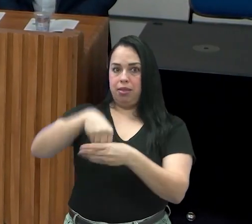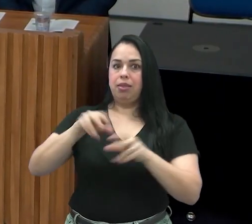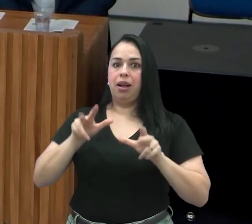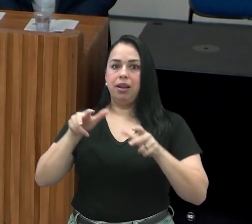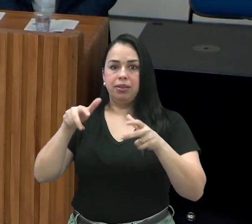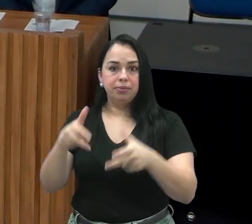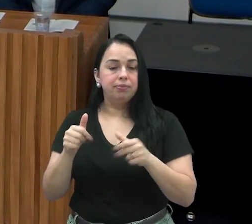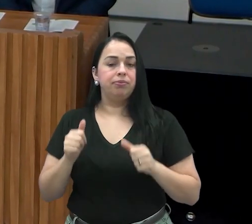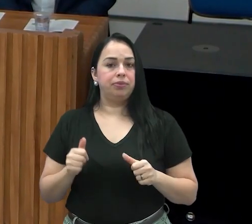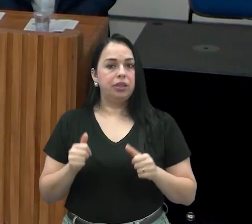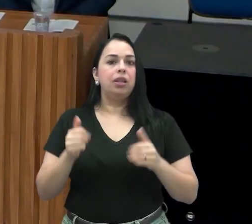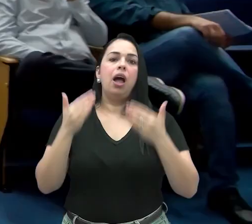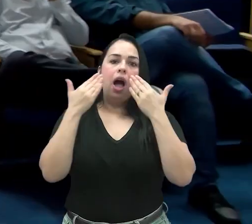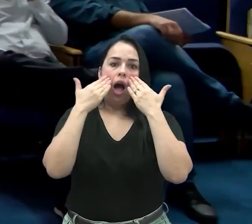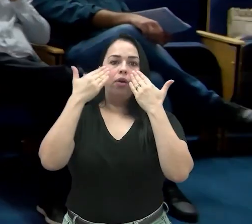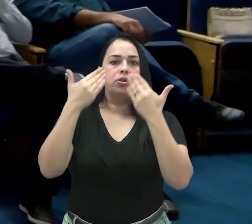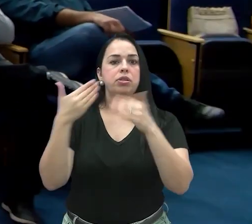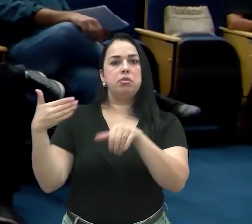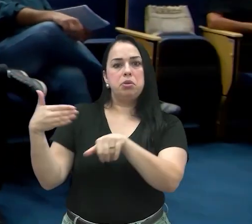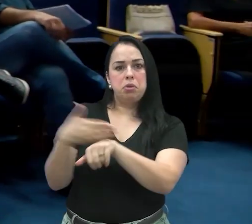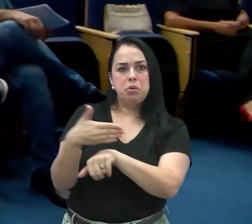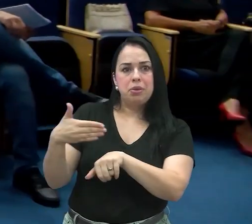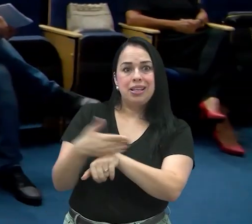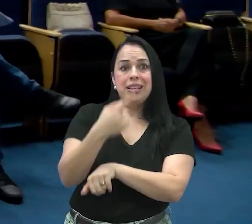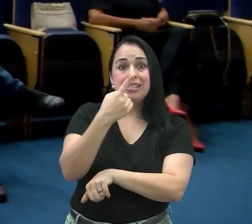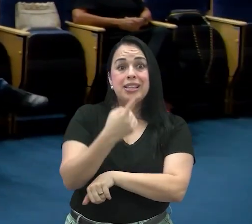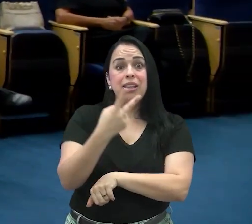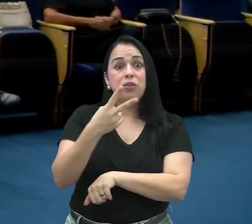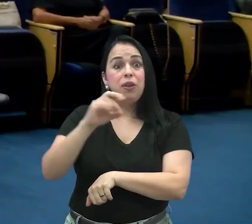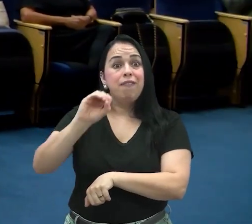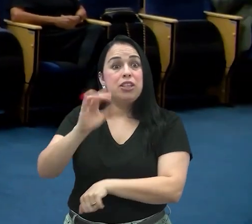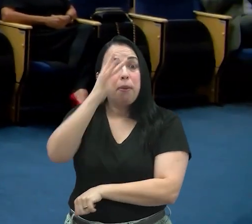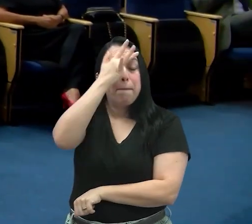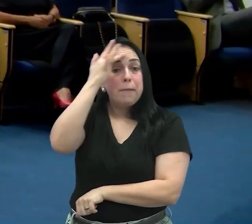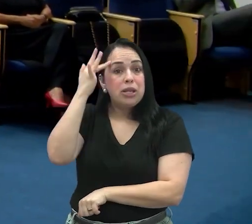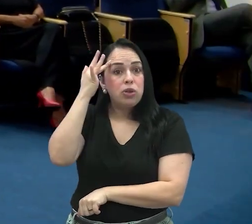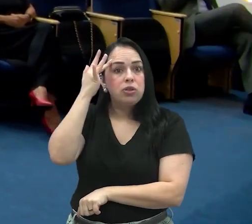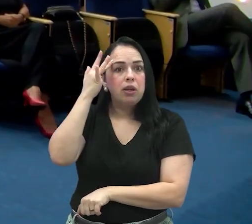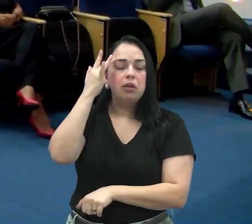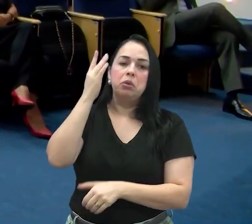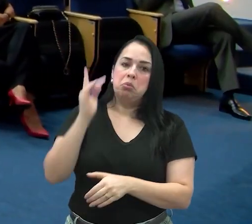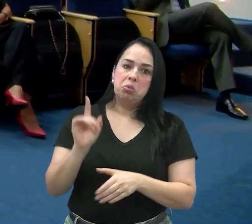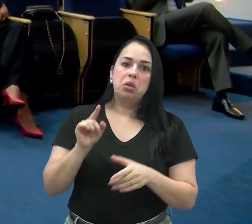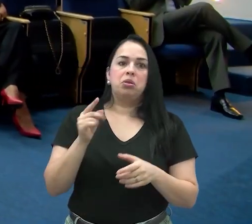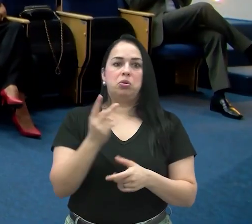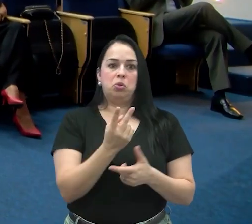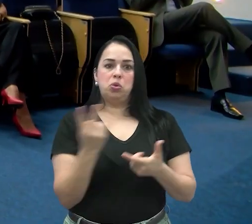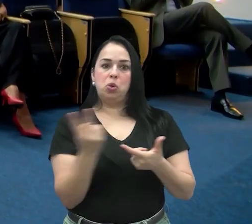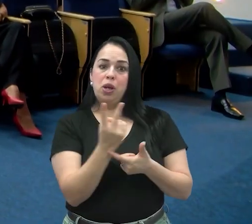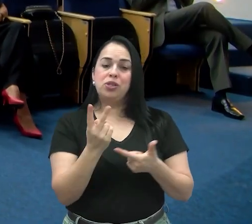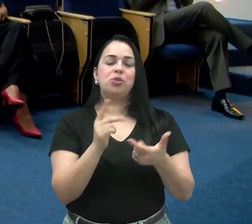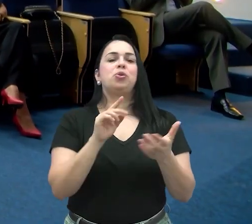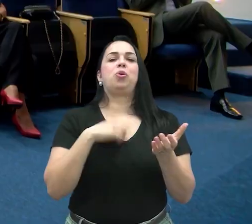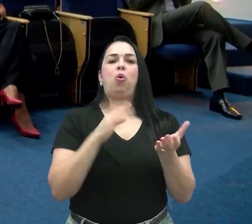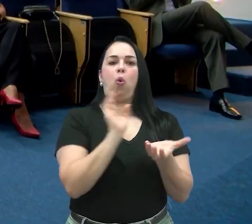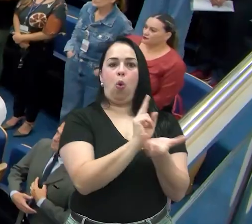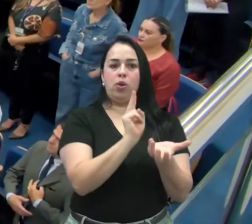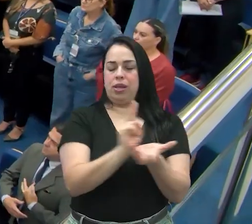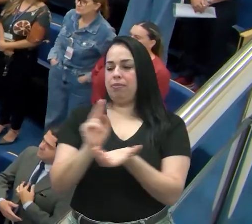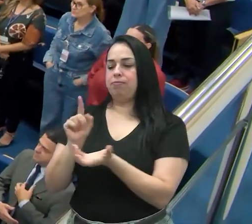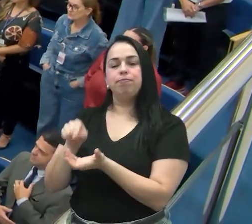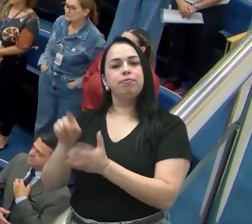Covas, na Câmara Municipal. A audiência contou com a presença de mais de 120 pessoas, entre membros dos dois